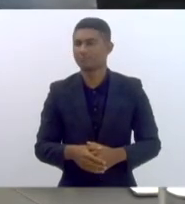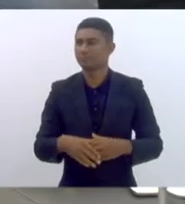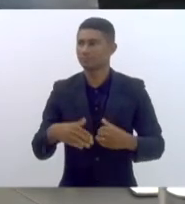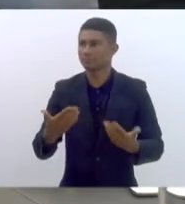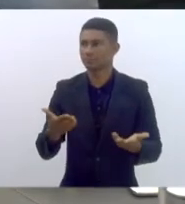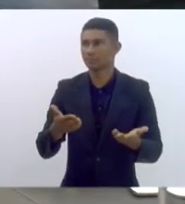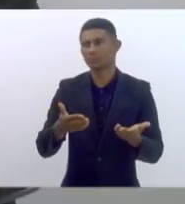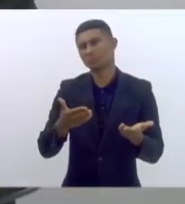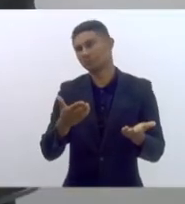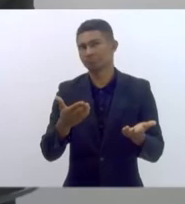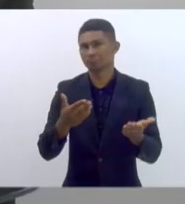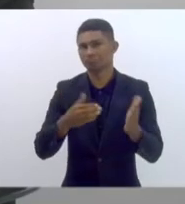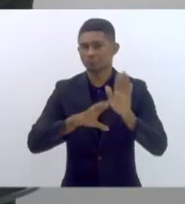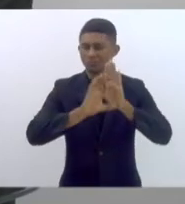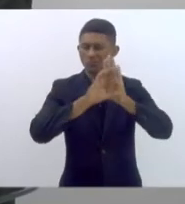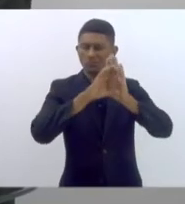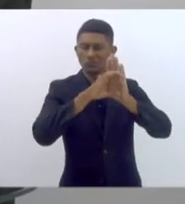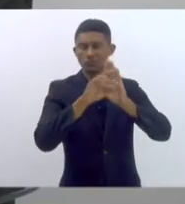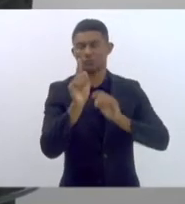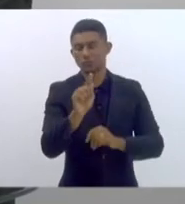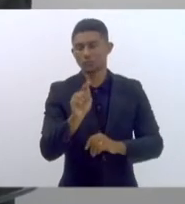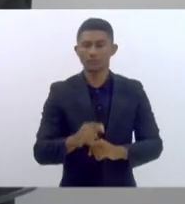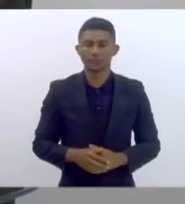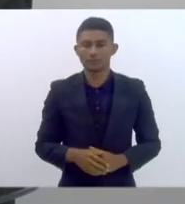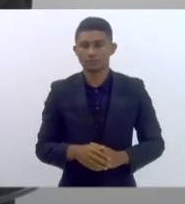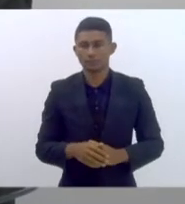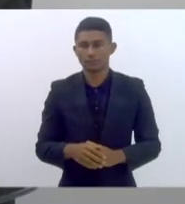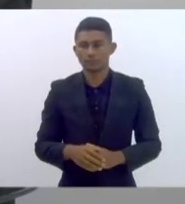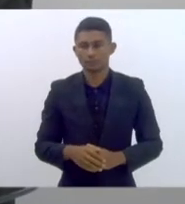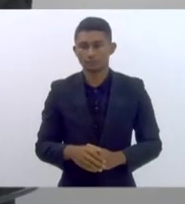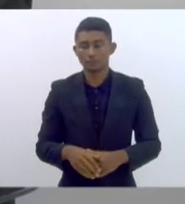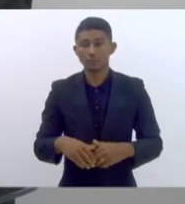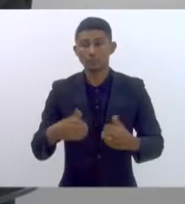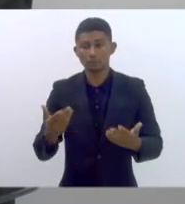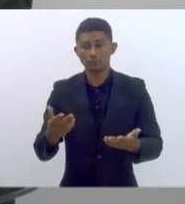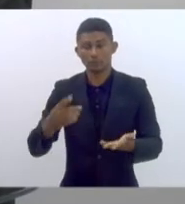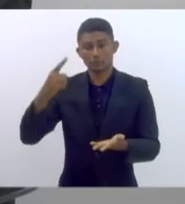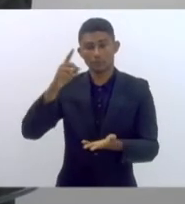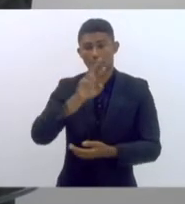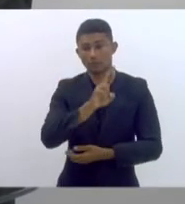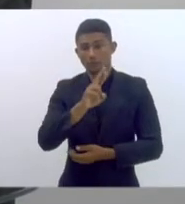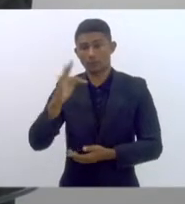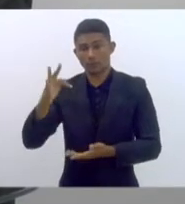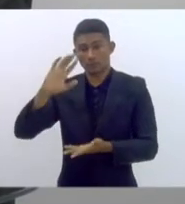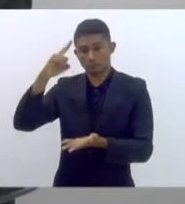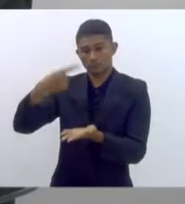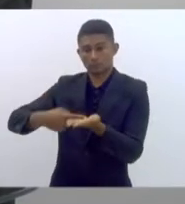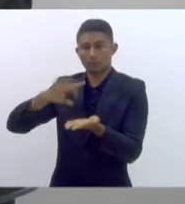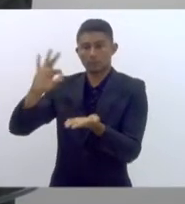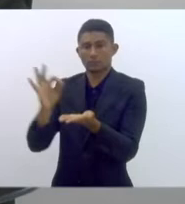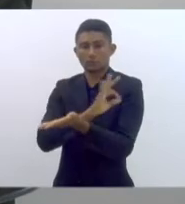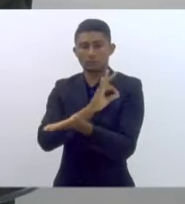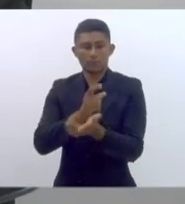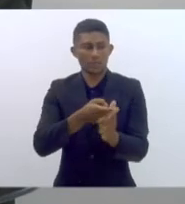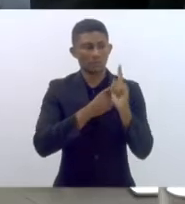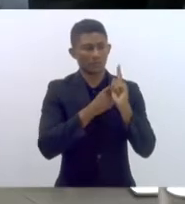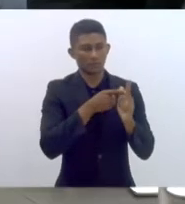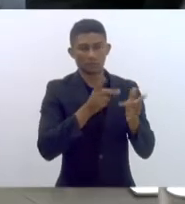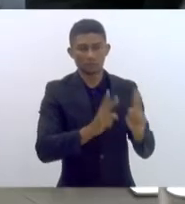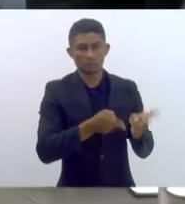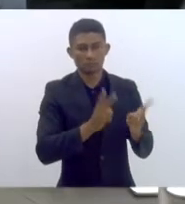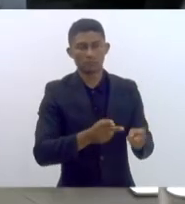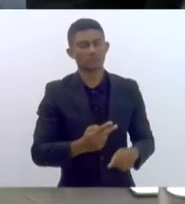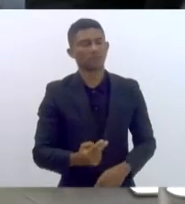conceito é que você não pode assinar o regime com nenhuma inadimplência.